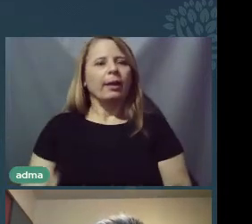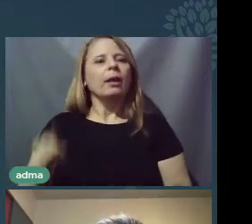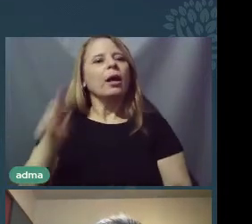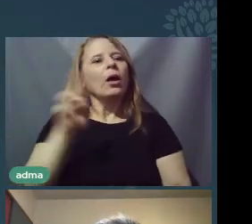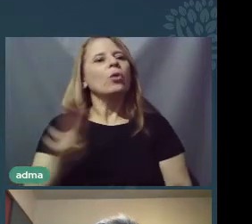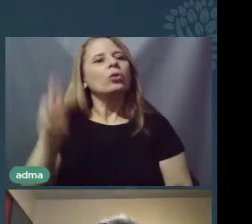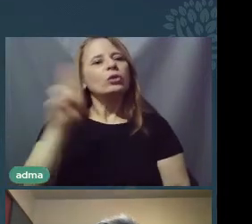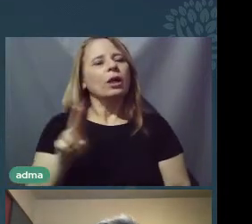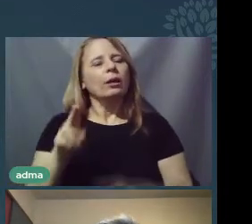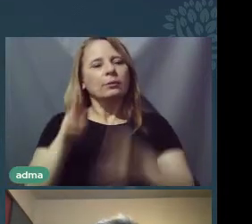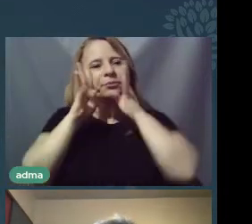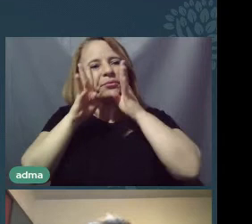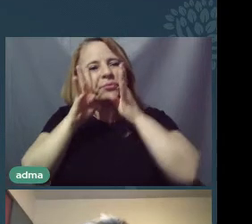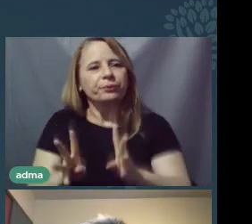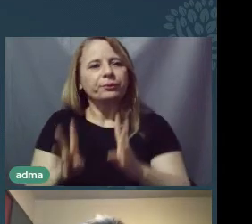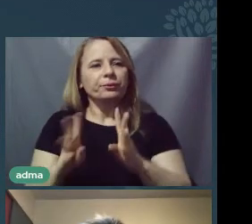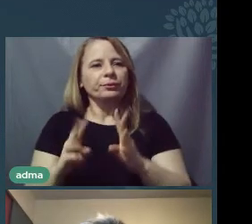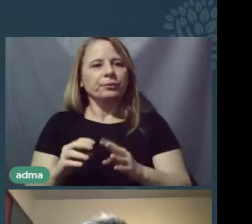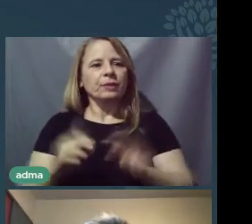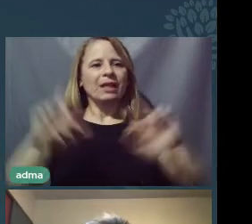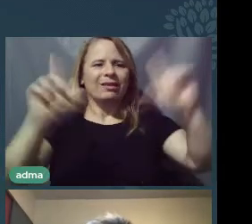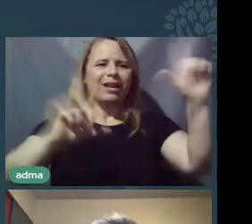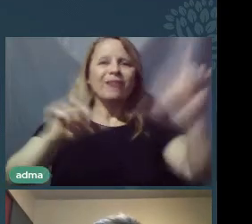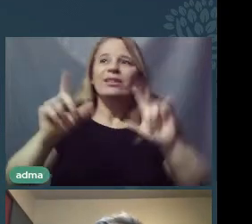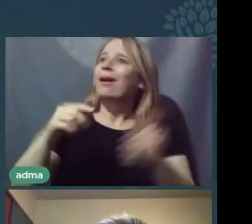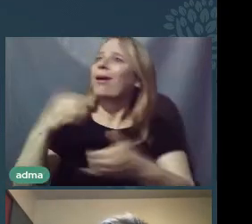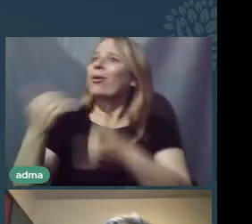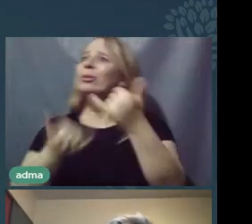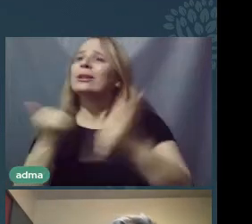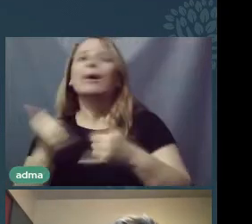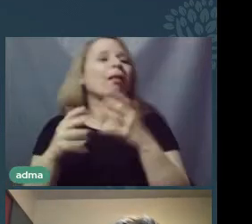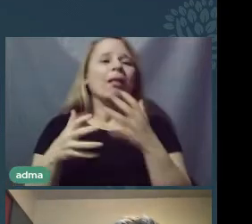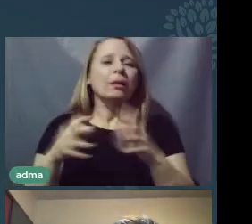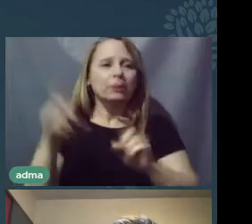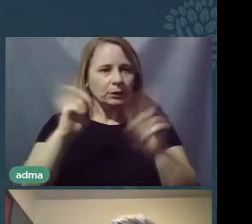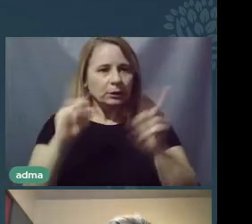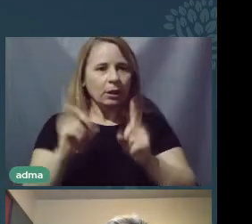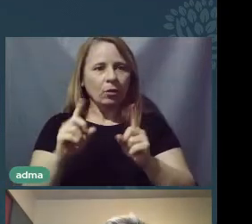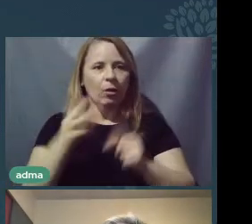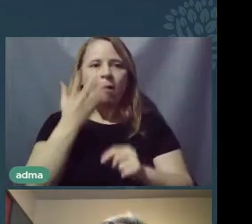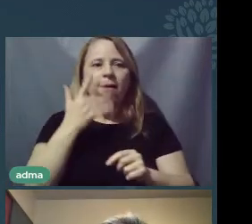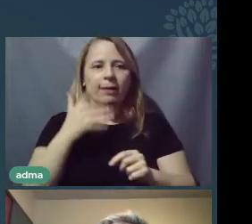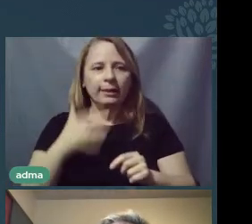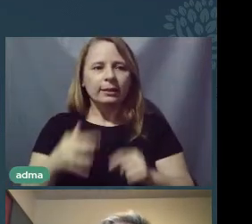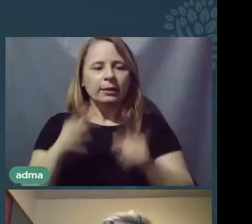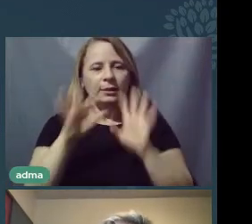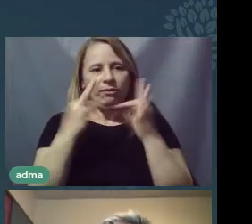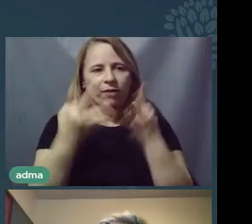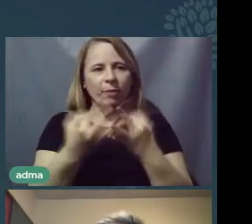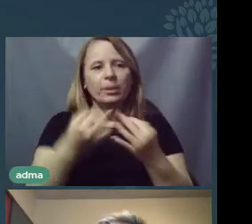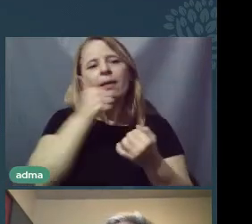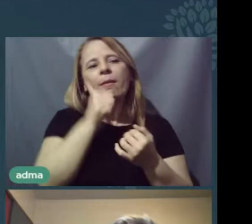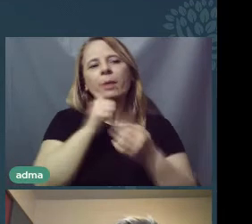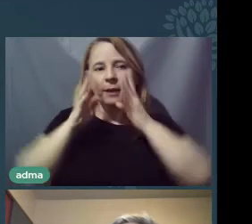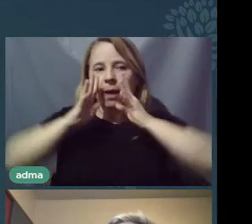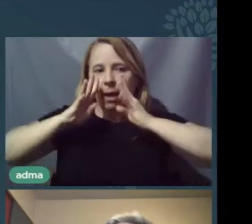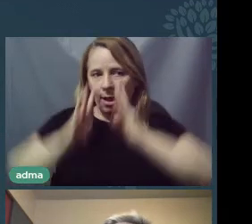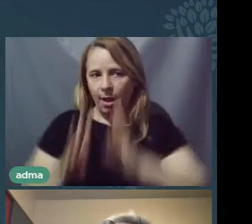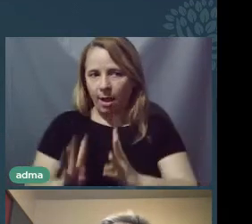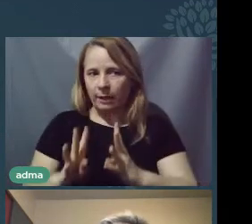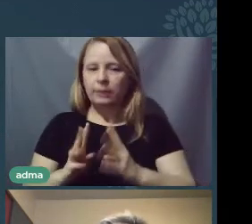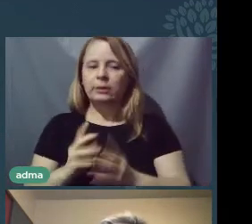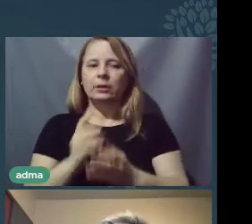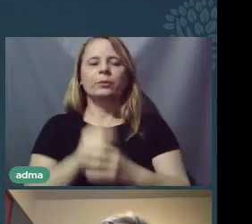daquele medicamento. E, de um modo geral, o que a gente pode ver, e muito especialmente nos casos